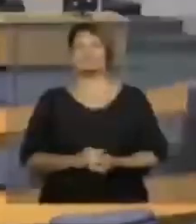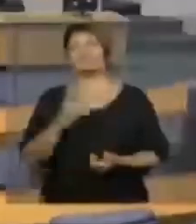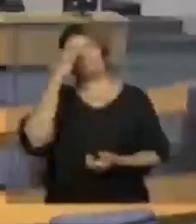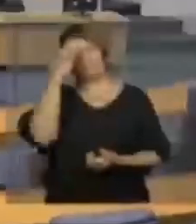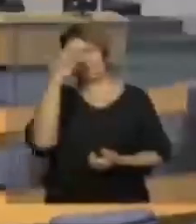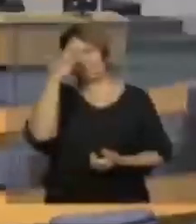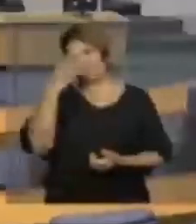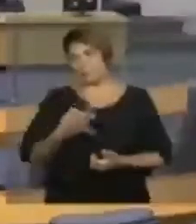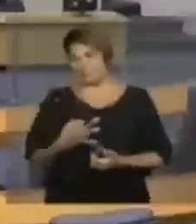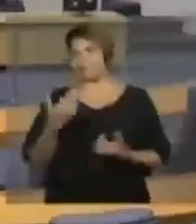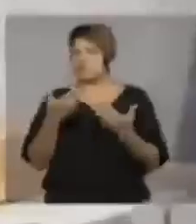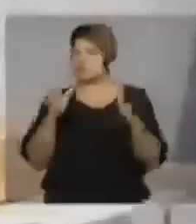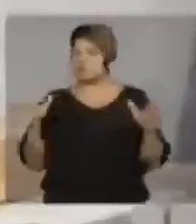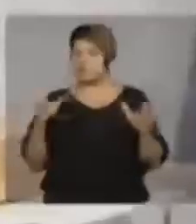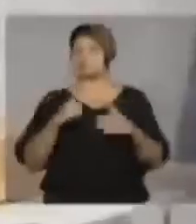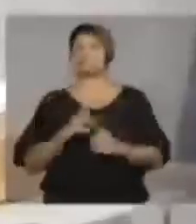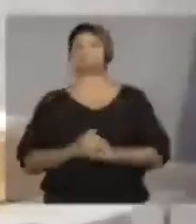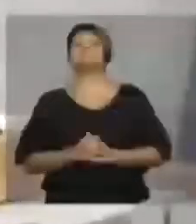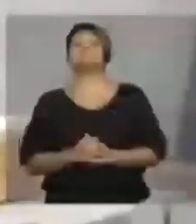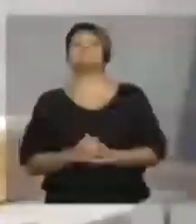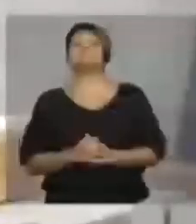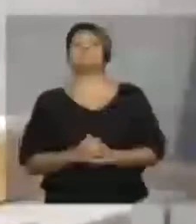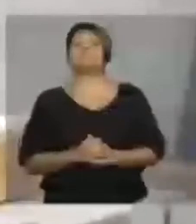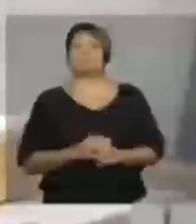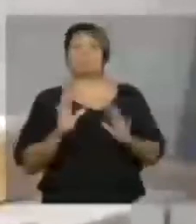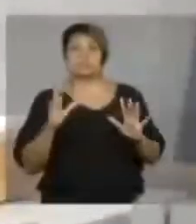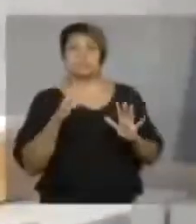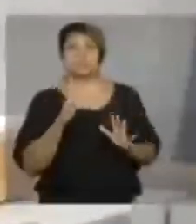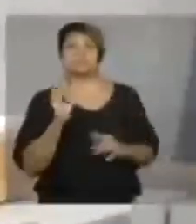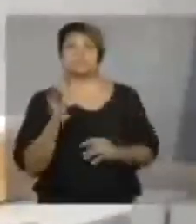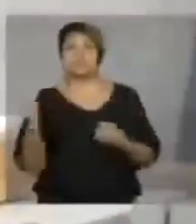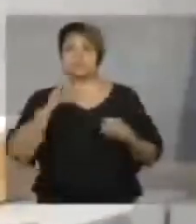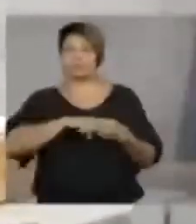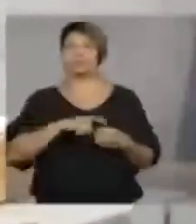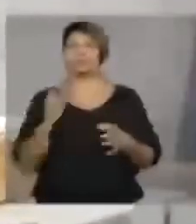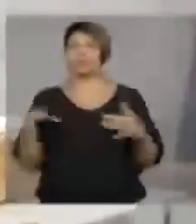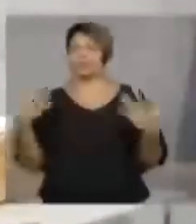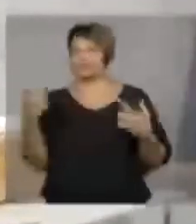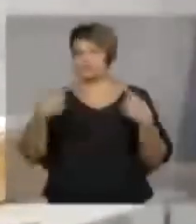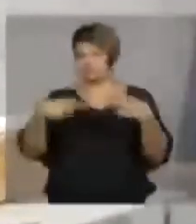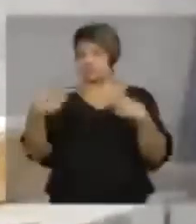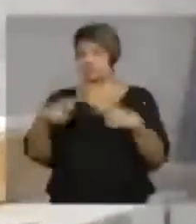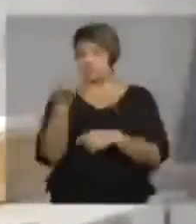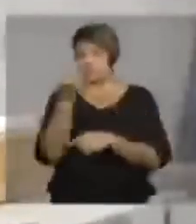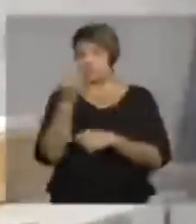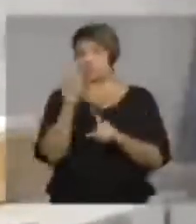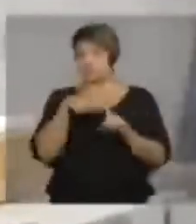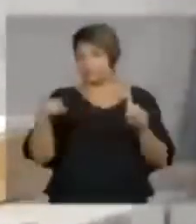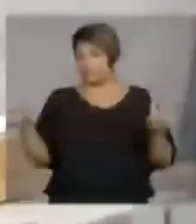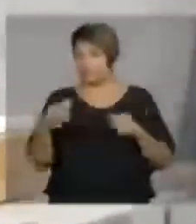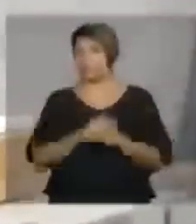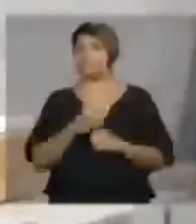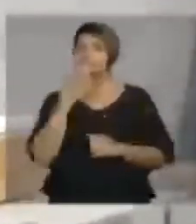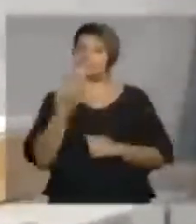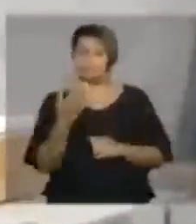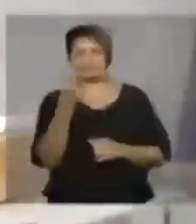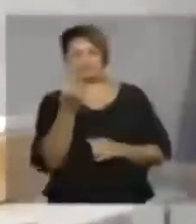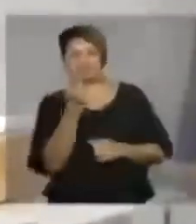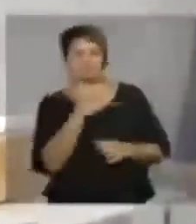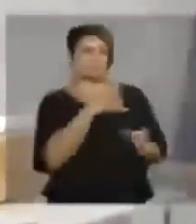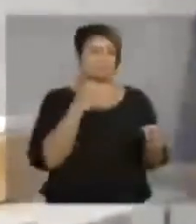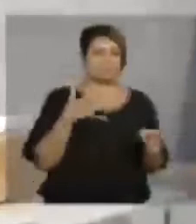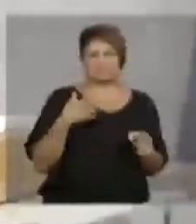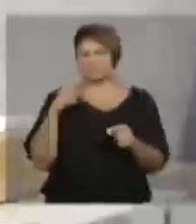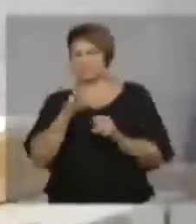presidente. Então, retomando, quando a gente discute orçamento, a gente sempre pede mais dinheiro para a saúde, mais dinheiro